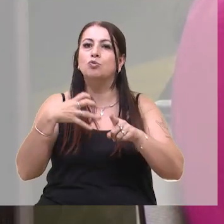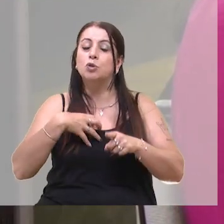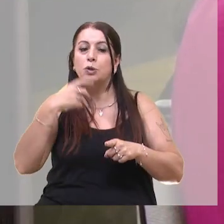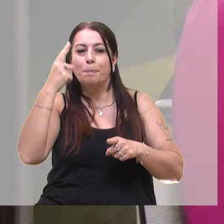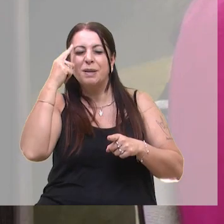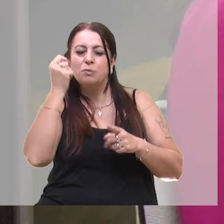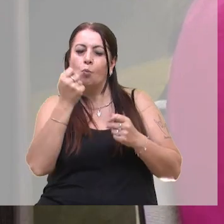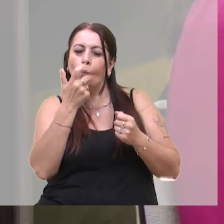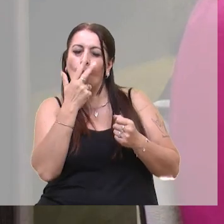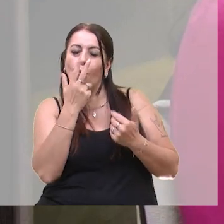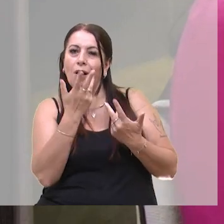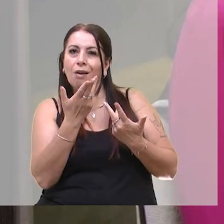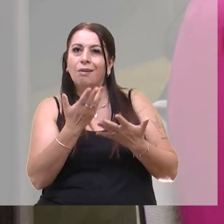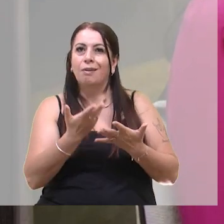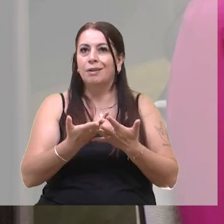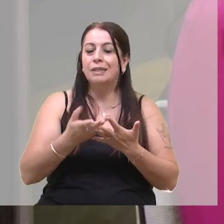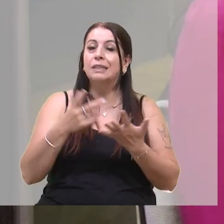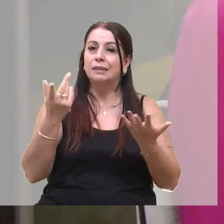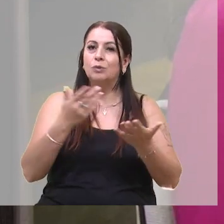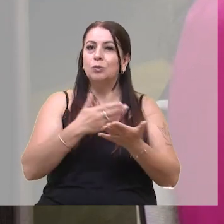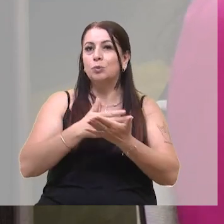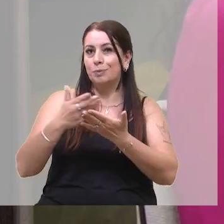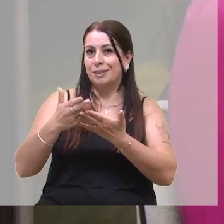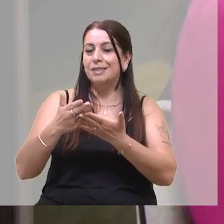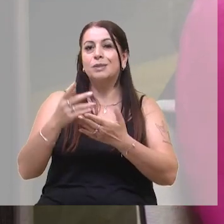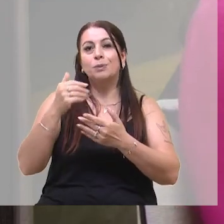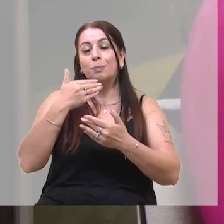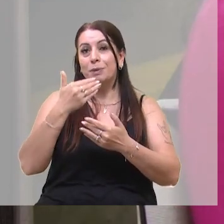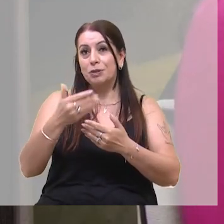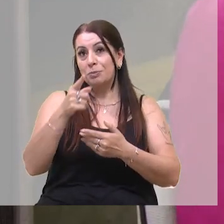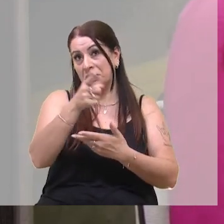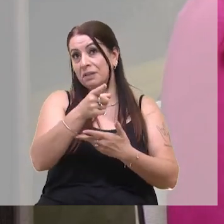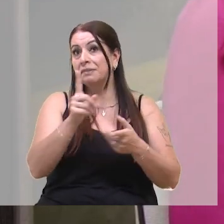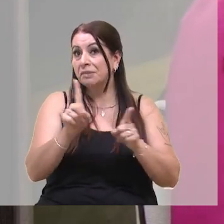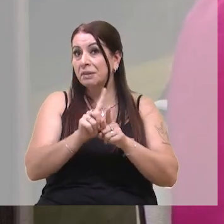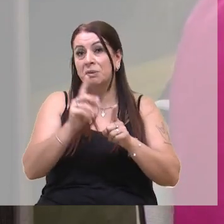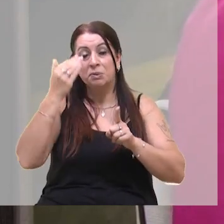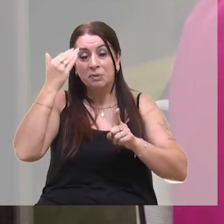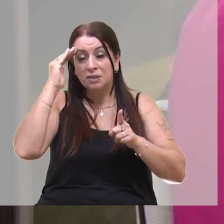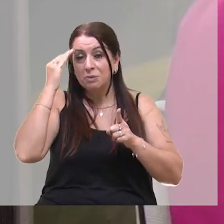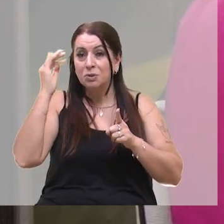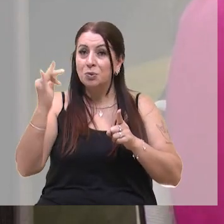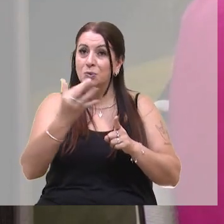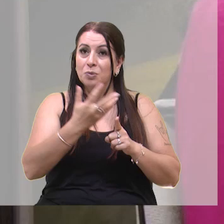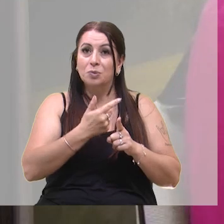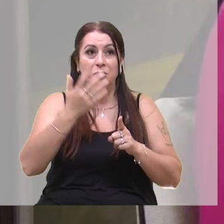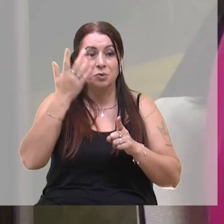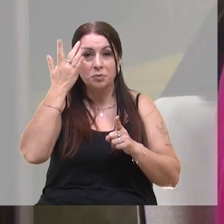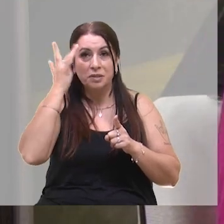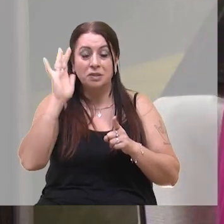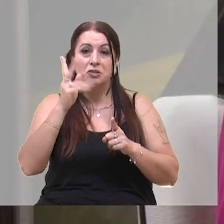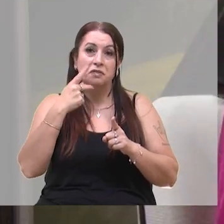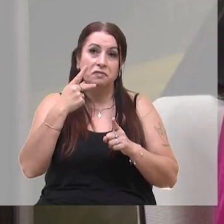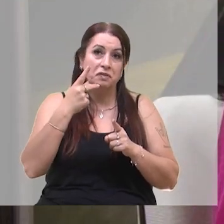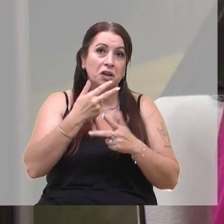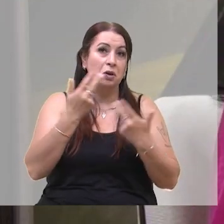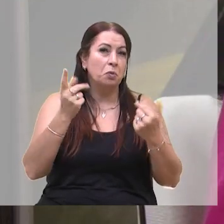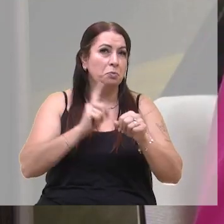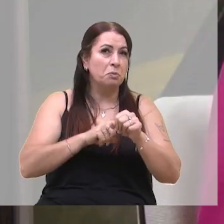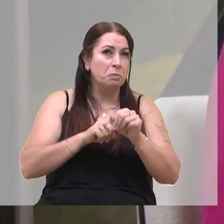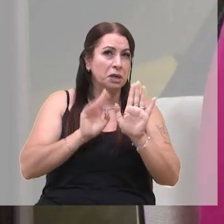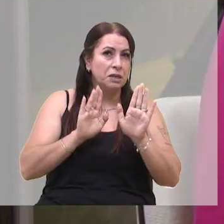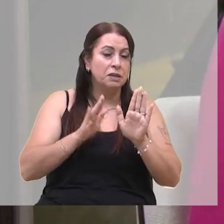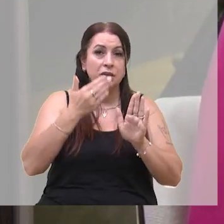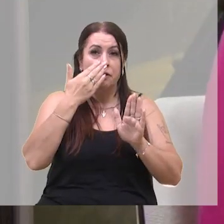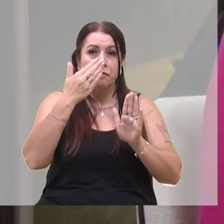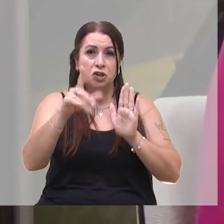pensar muito semelhante. Então, desde o início, eu pedi para ele, até pelo entendimento todo, eu não sei se a gente já falou isso em algum momento, mas o